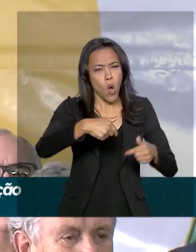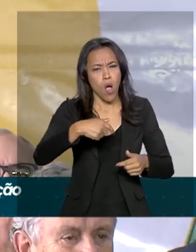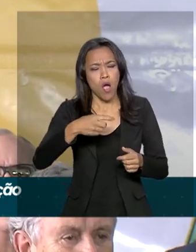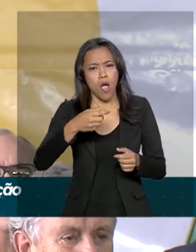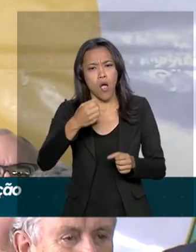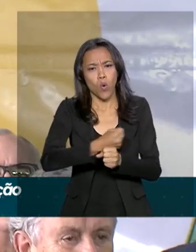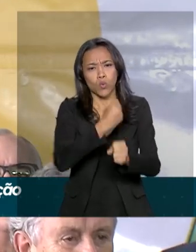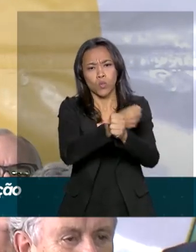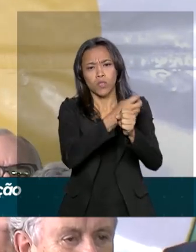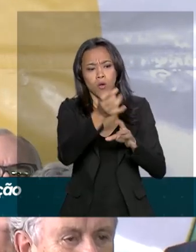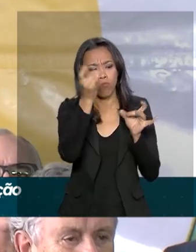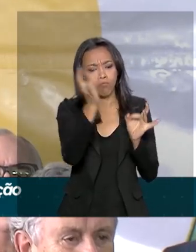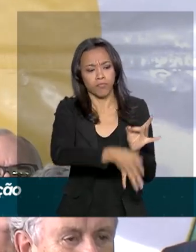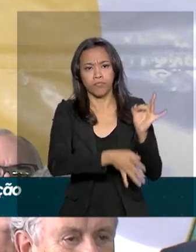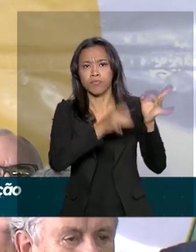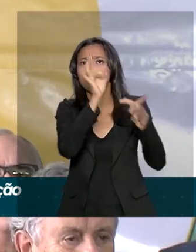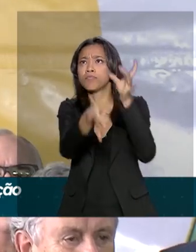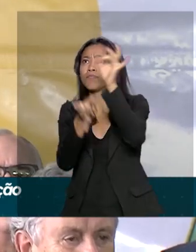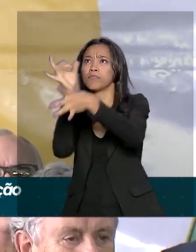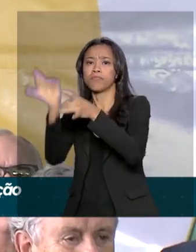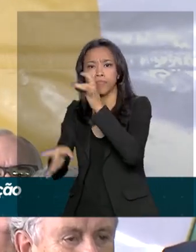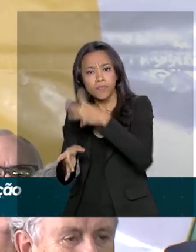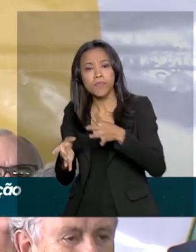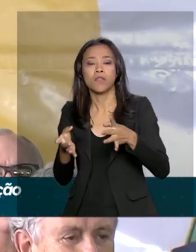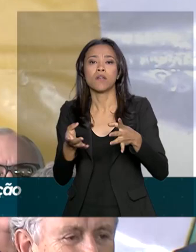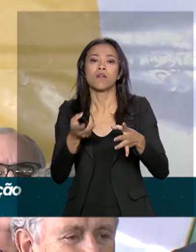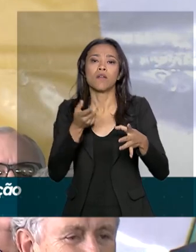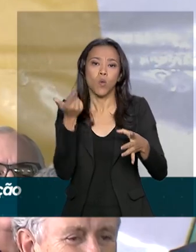sejam concluídas.